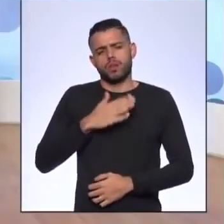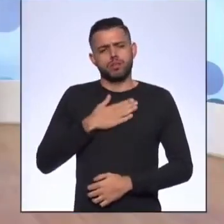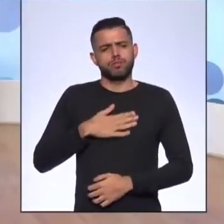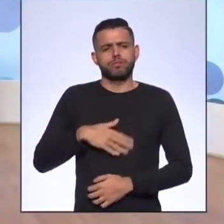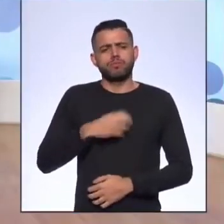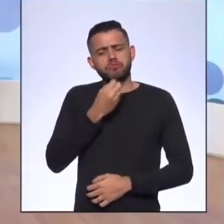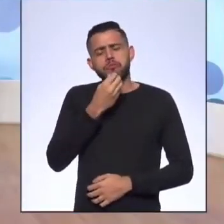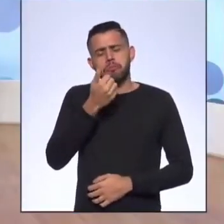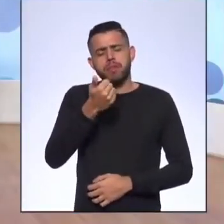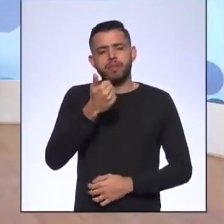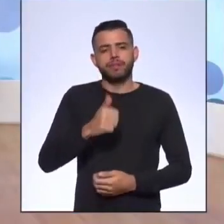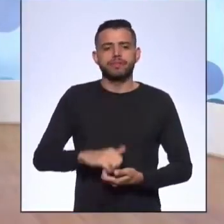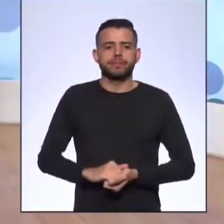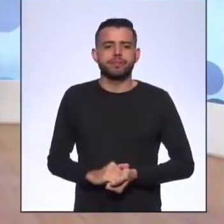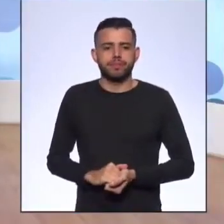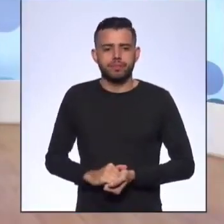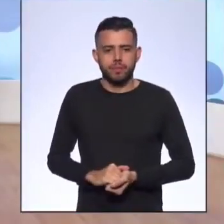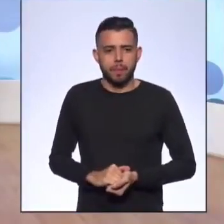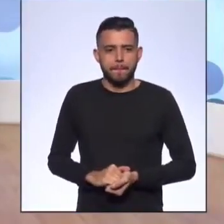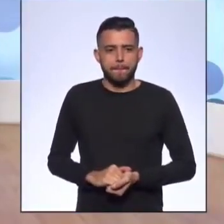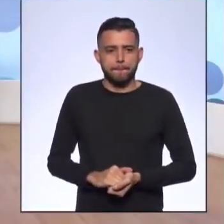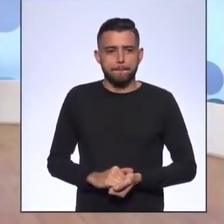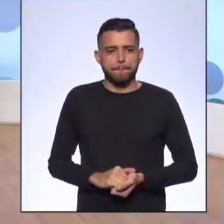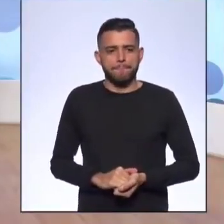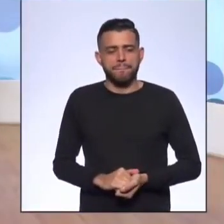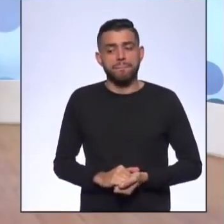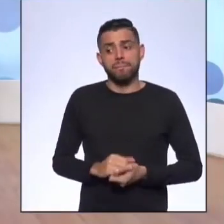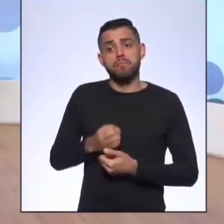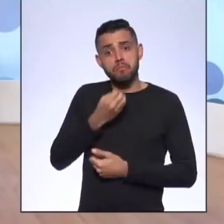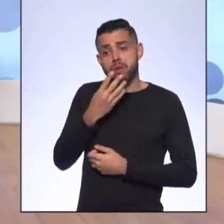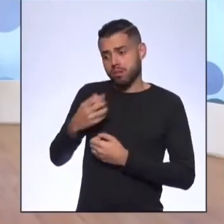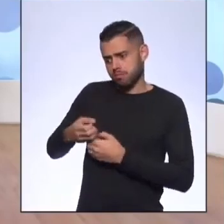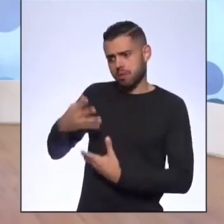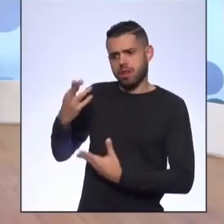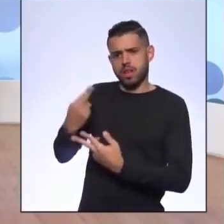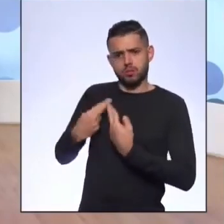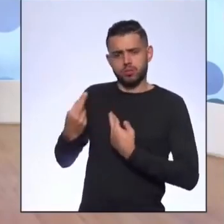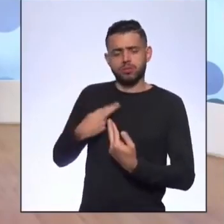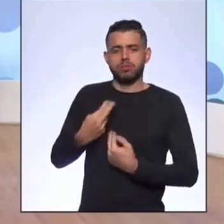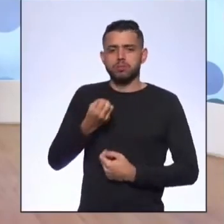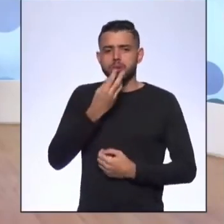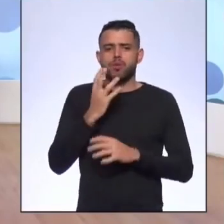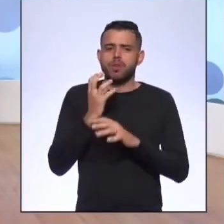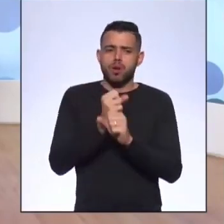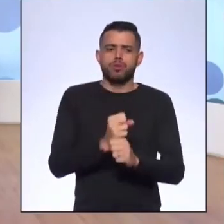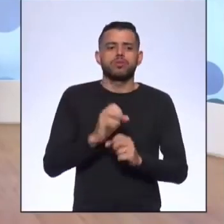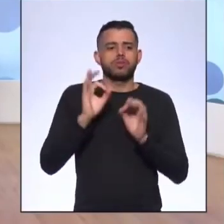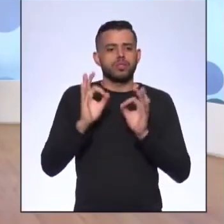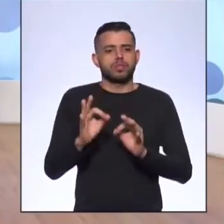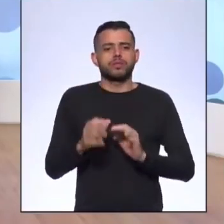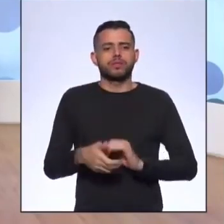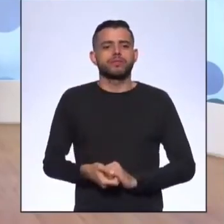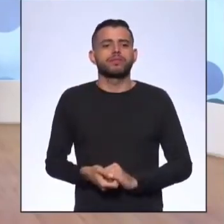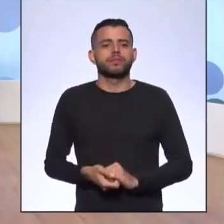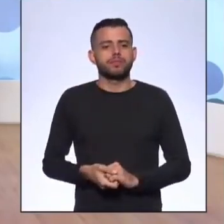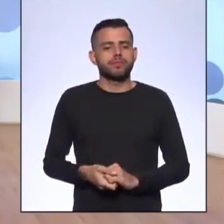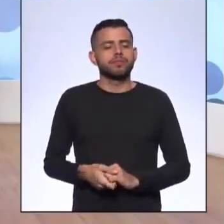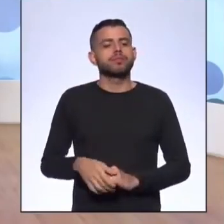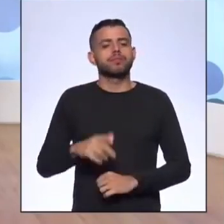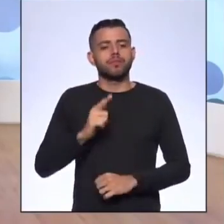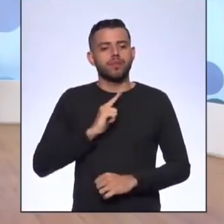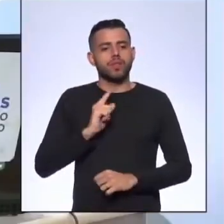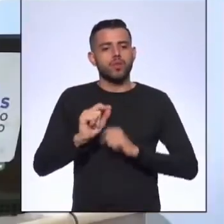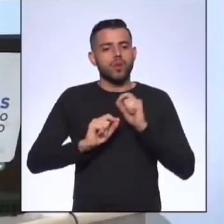muito bem os alunos aqui, né? Isso. Número de resposta muito grande. Certo. Só para Um cálculo certinho, né? Então aí a gente viu, existe a questão do trabalho,